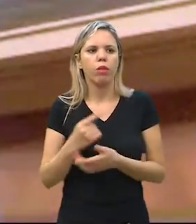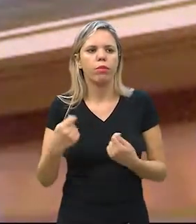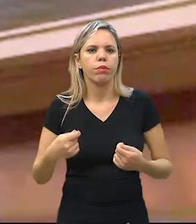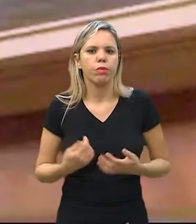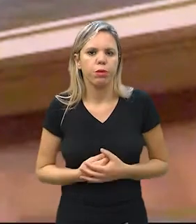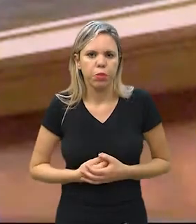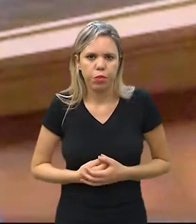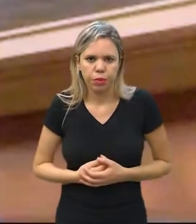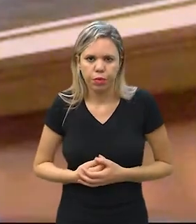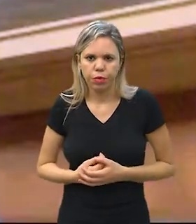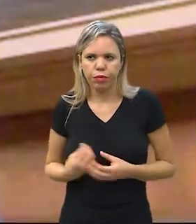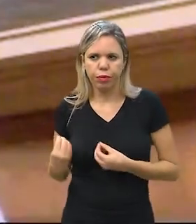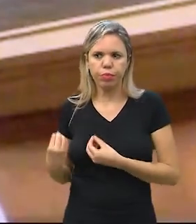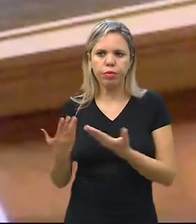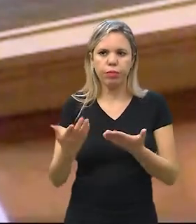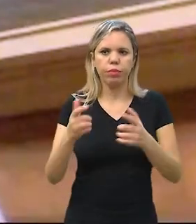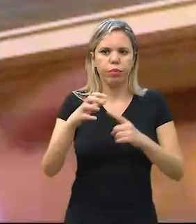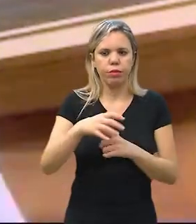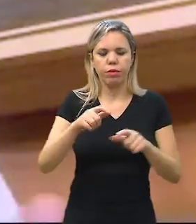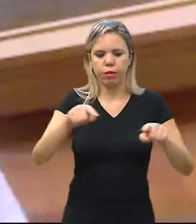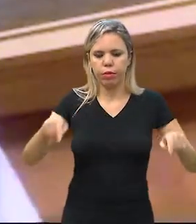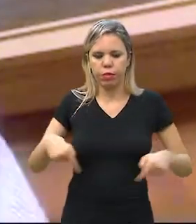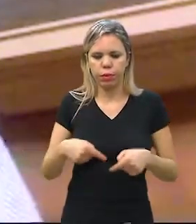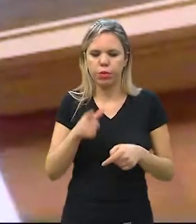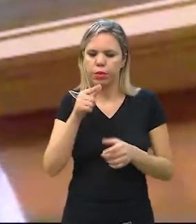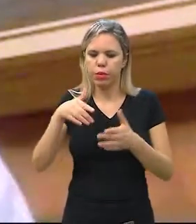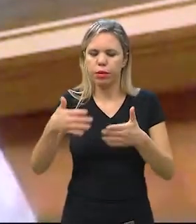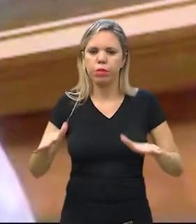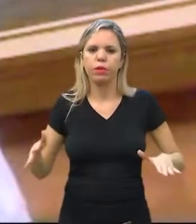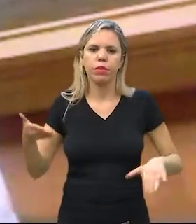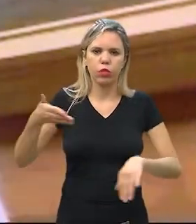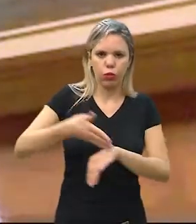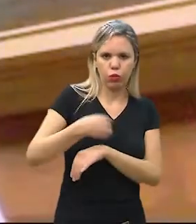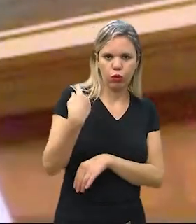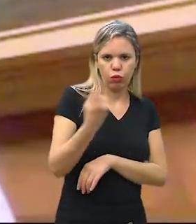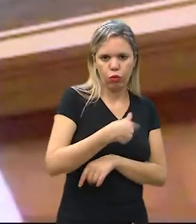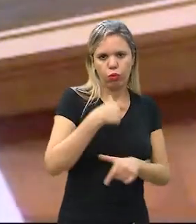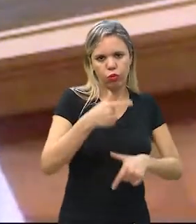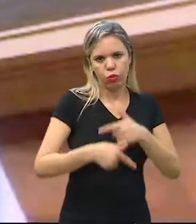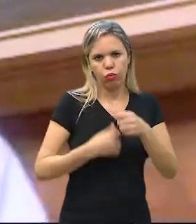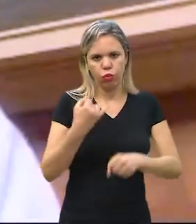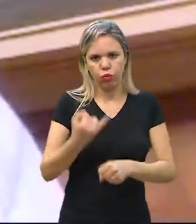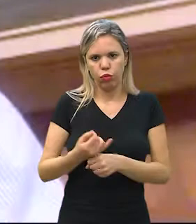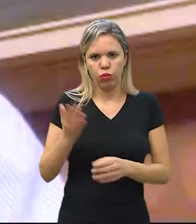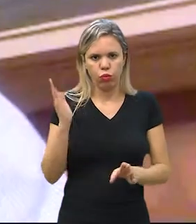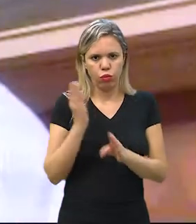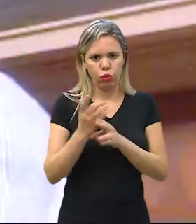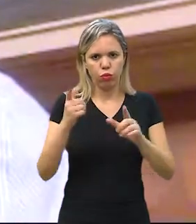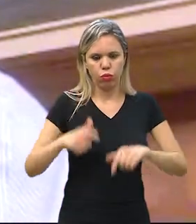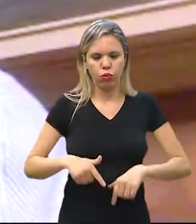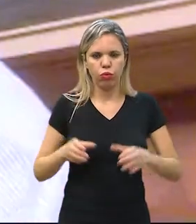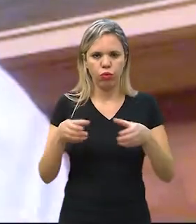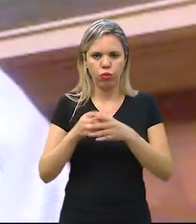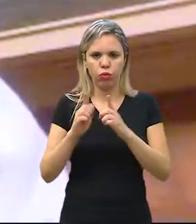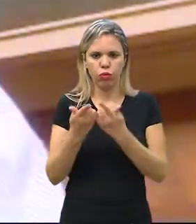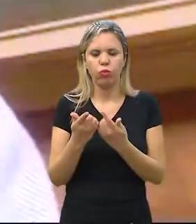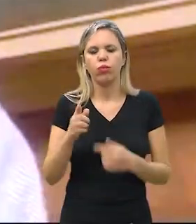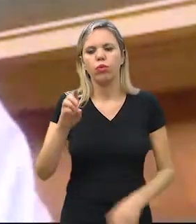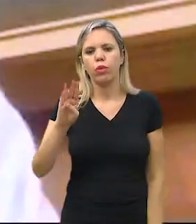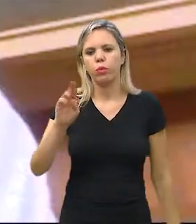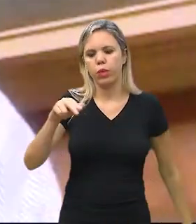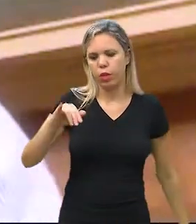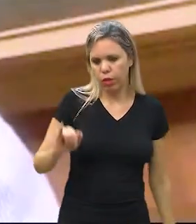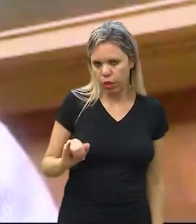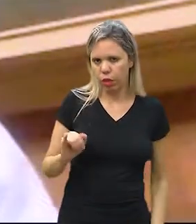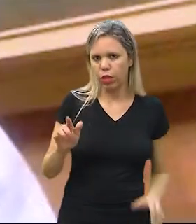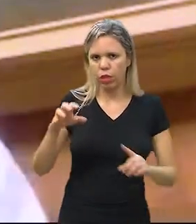que ele precisava enviar, né? Então, o que ele fez? Ele entrou na nossa ferramenta, ele localizou a equipe BNI da Ilha